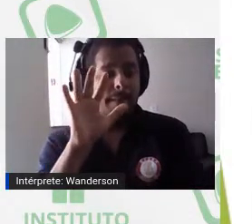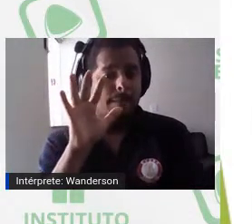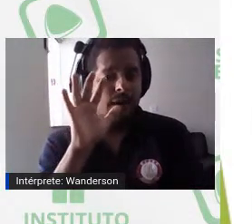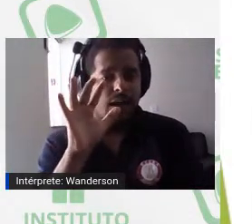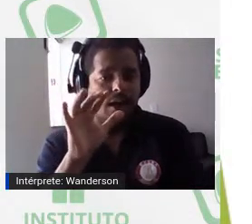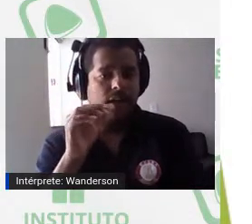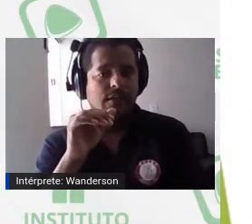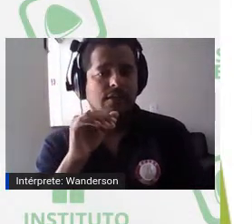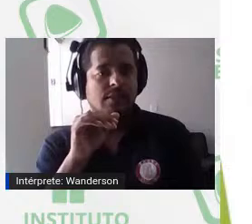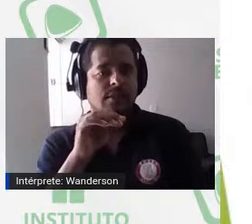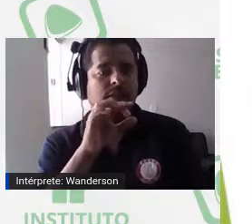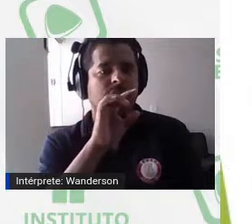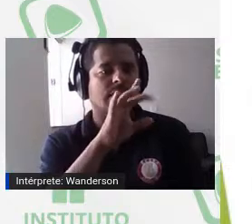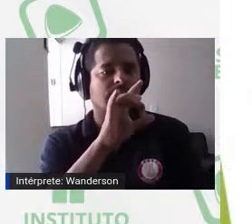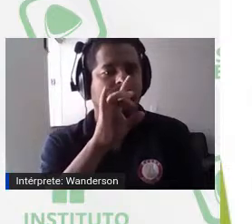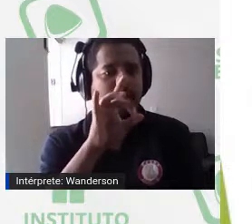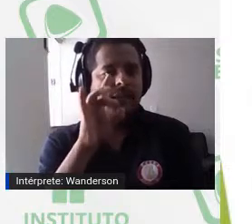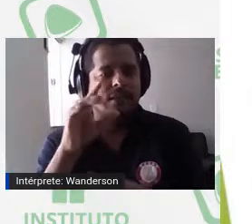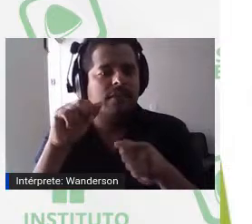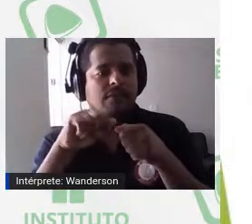cada pibidiano fez o seu.